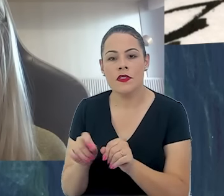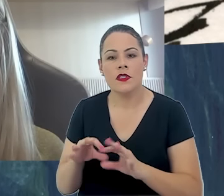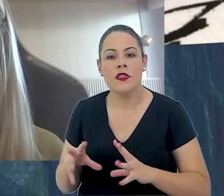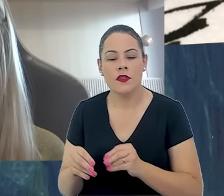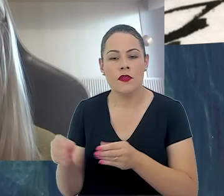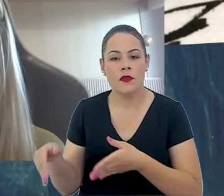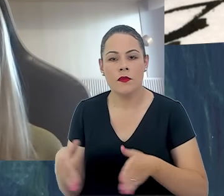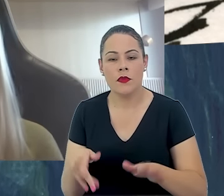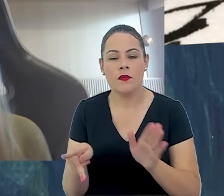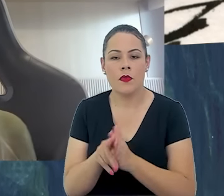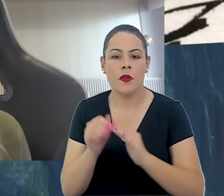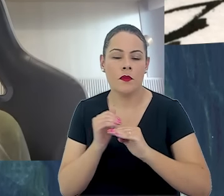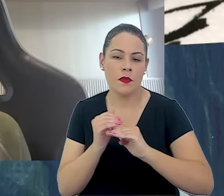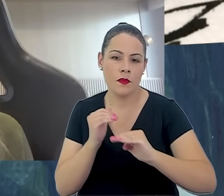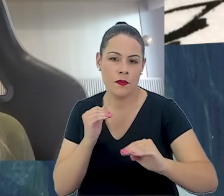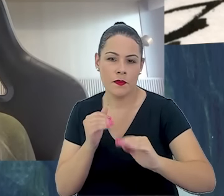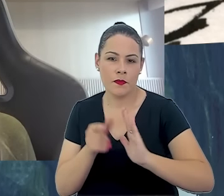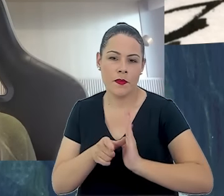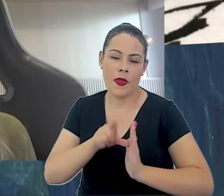restabelecer a estrada para a condição